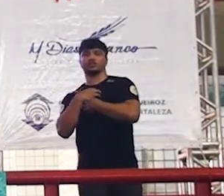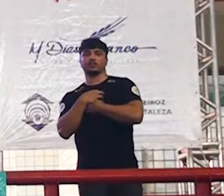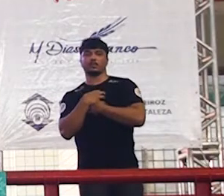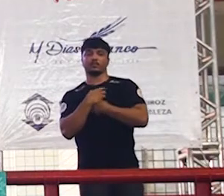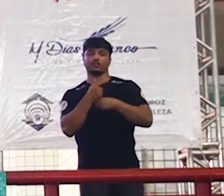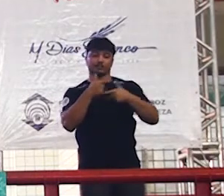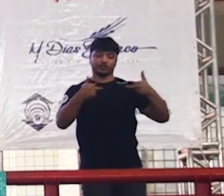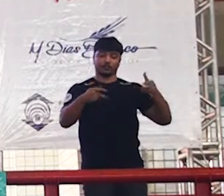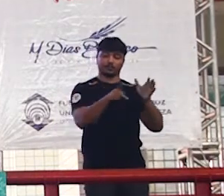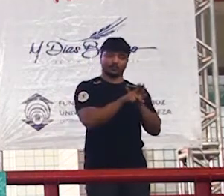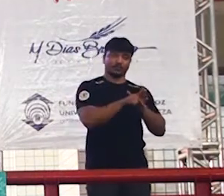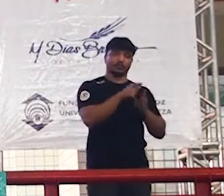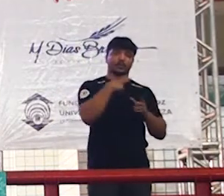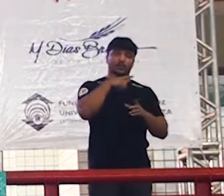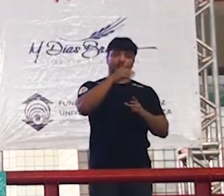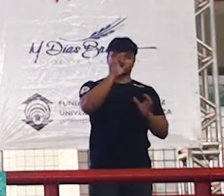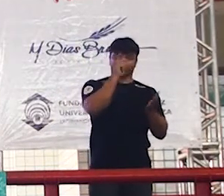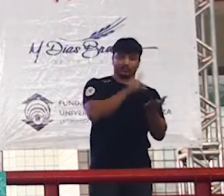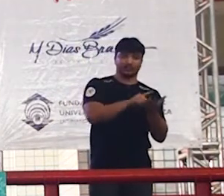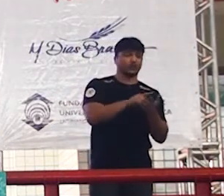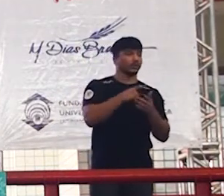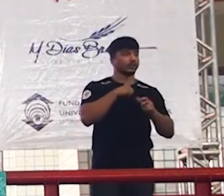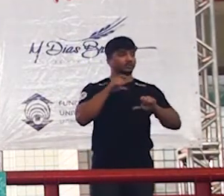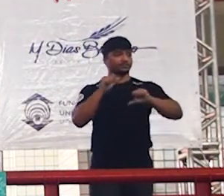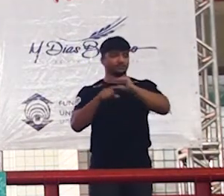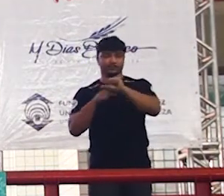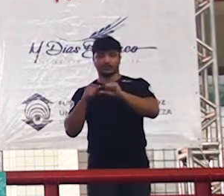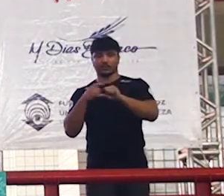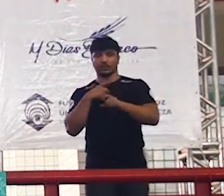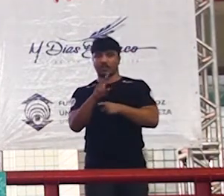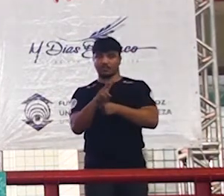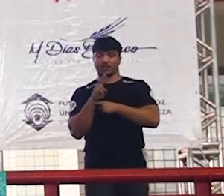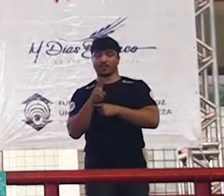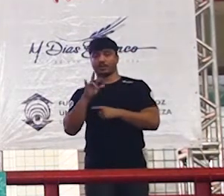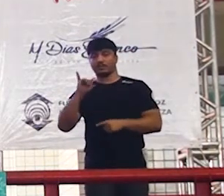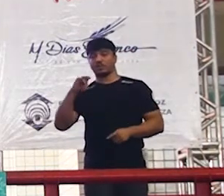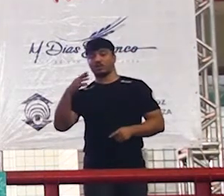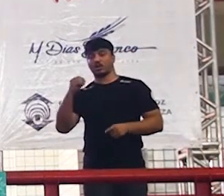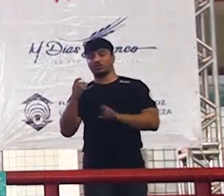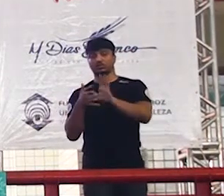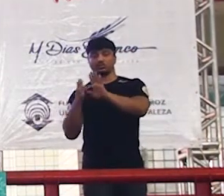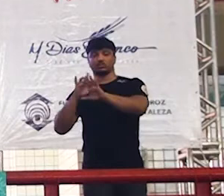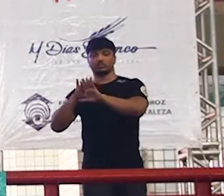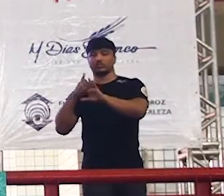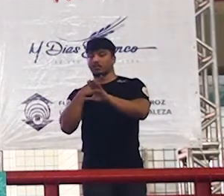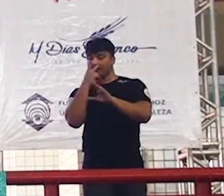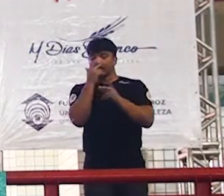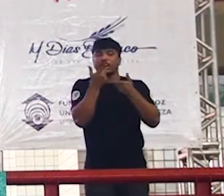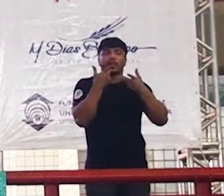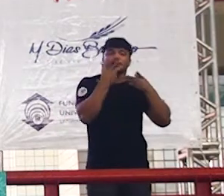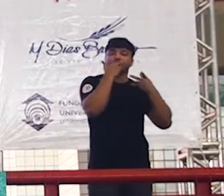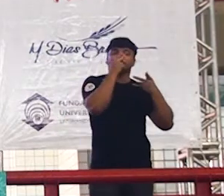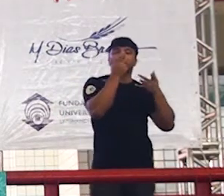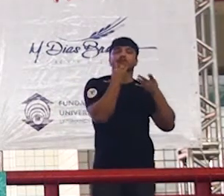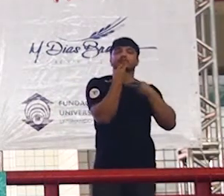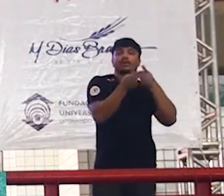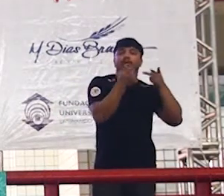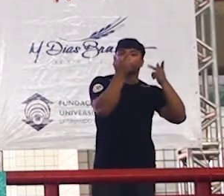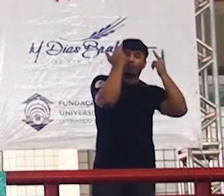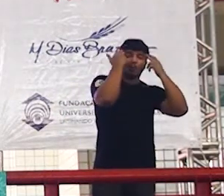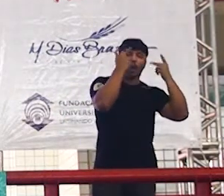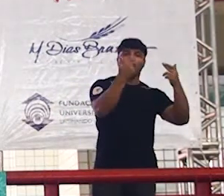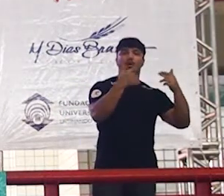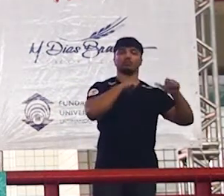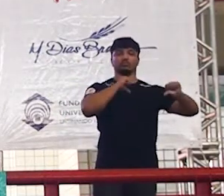linguagem literária transfigura a realidade. As figuras de linguagem tiram a linguagem do senso comum e